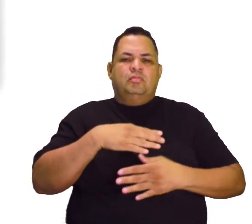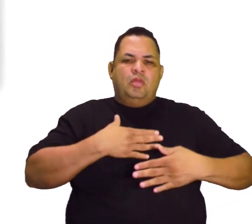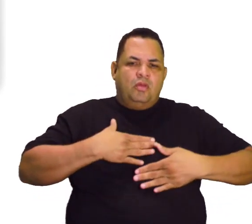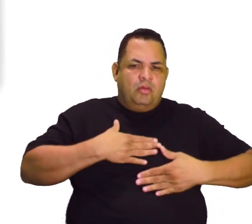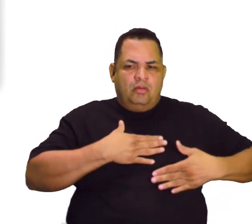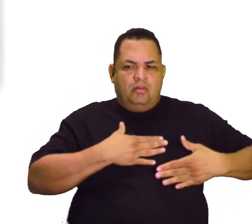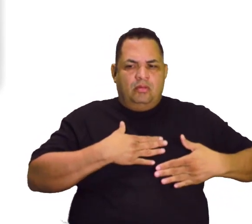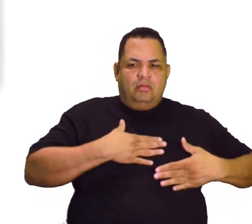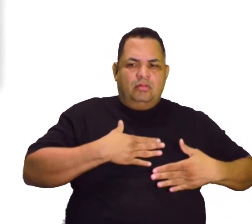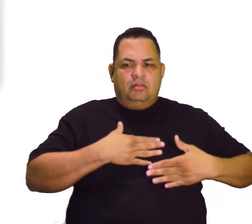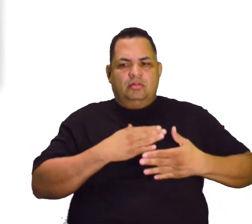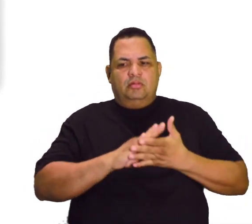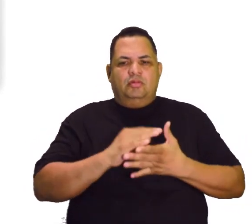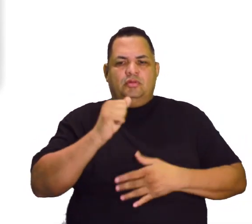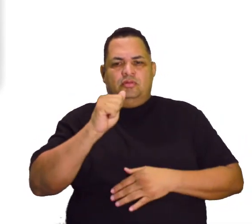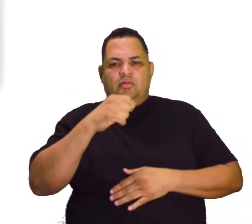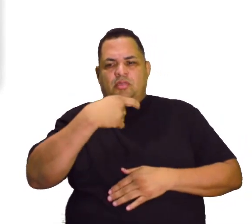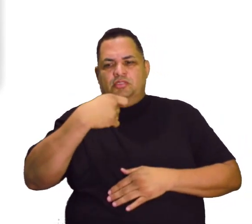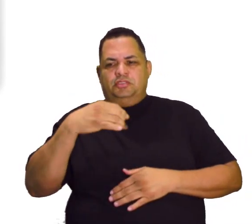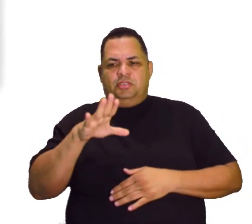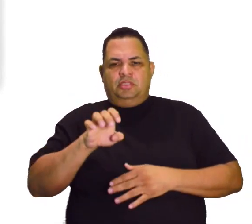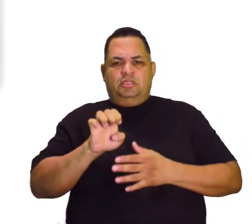eles gostam muito do axé,